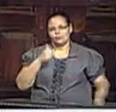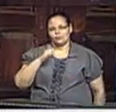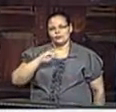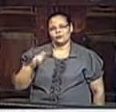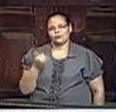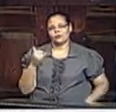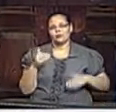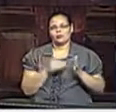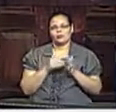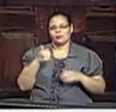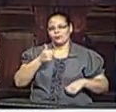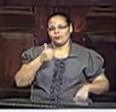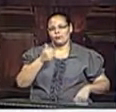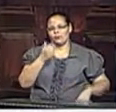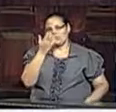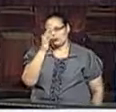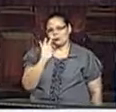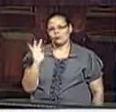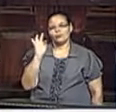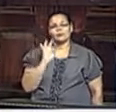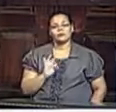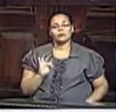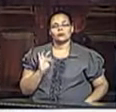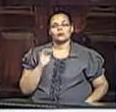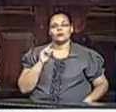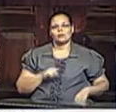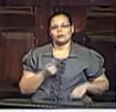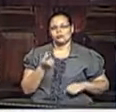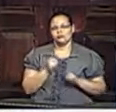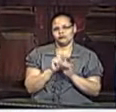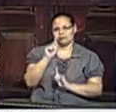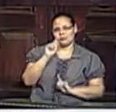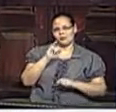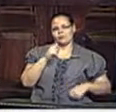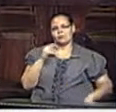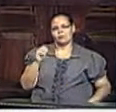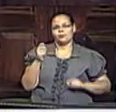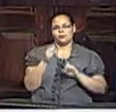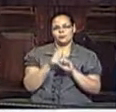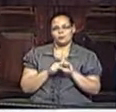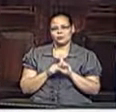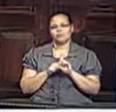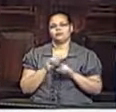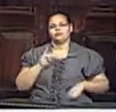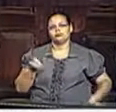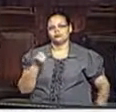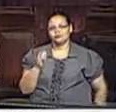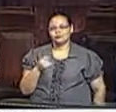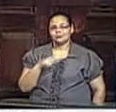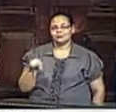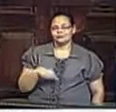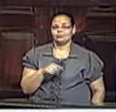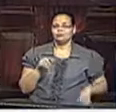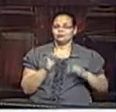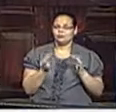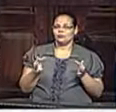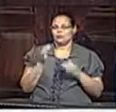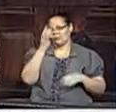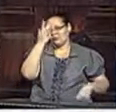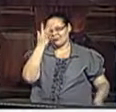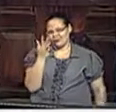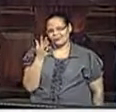de fevereiro, agregando a correção da inflação no mês de janeiro para que não haja perda, simplesmente para